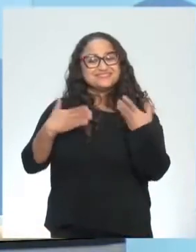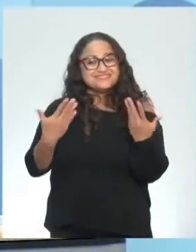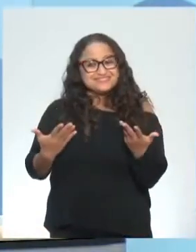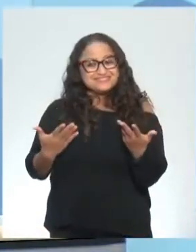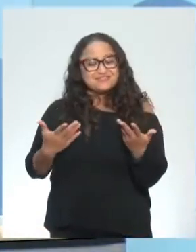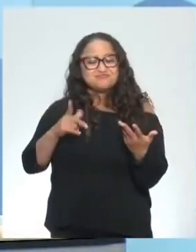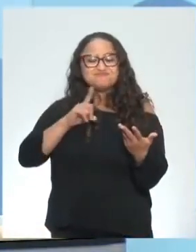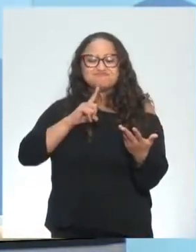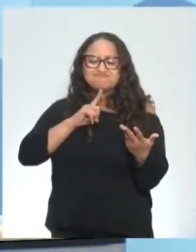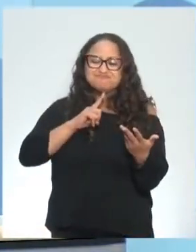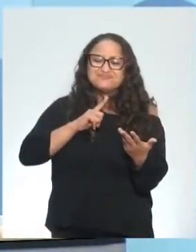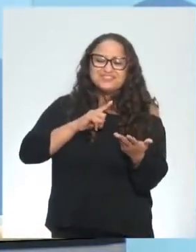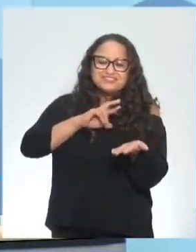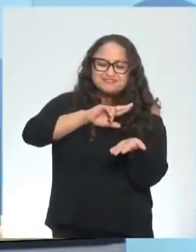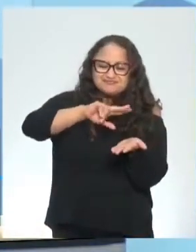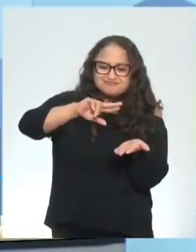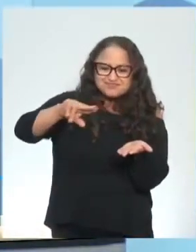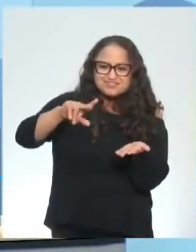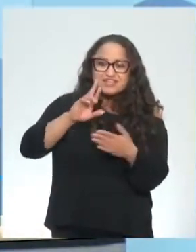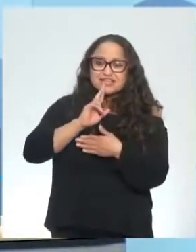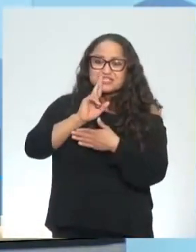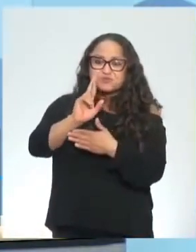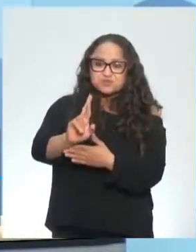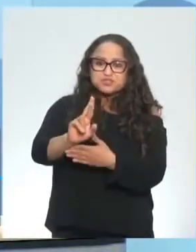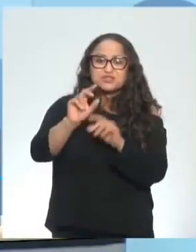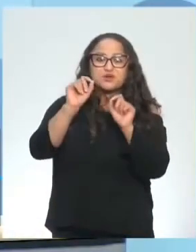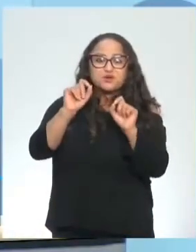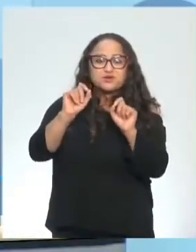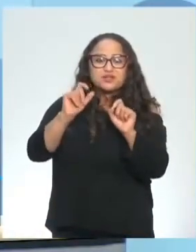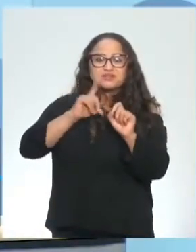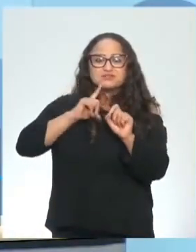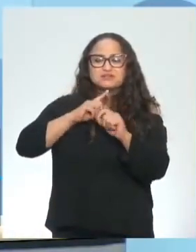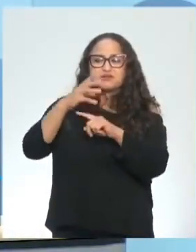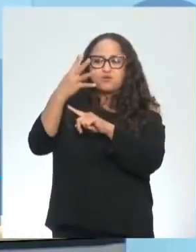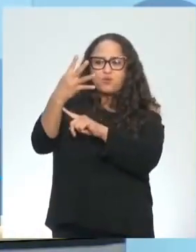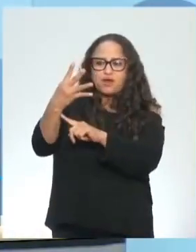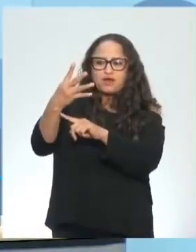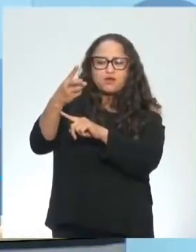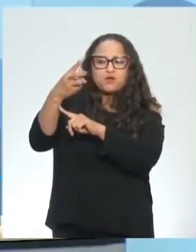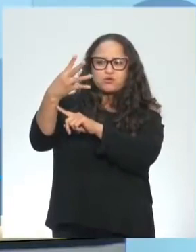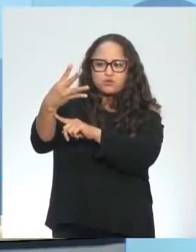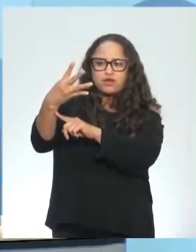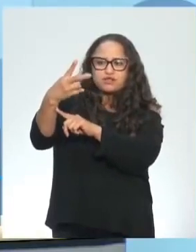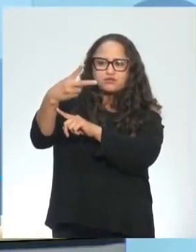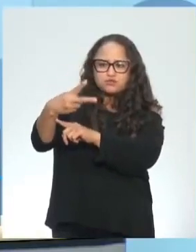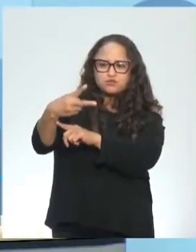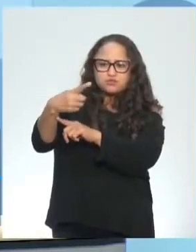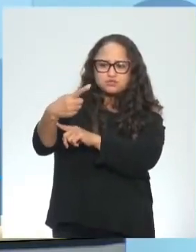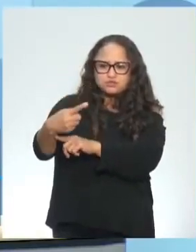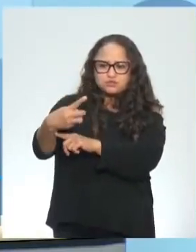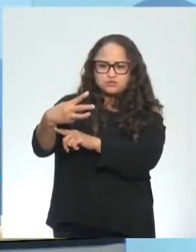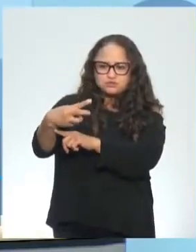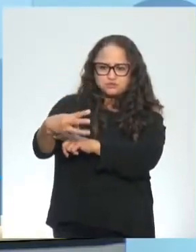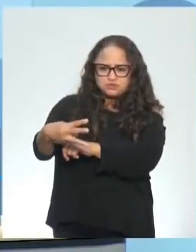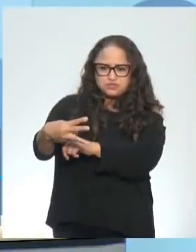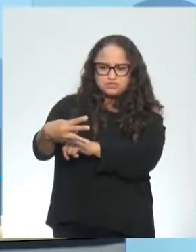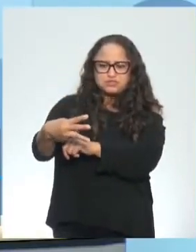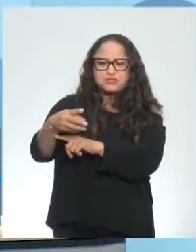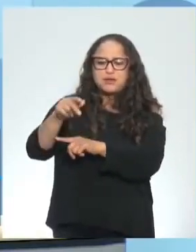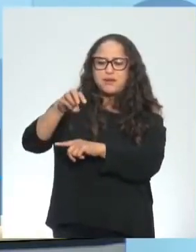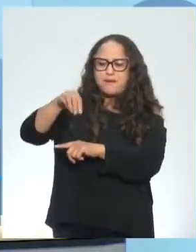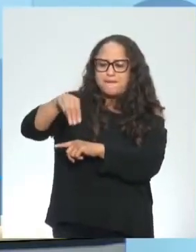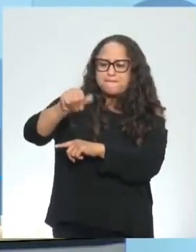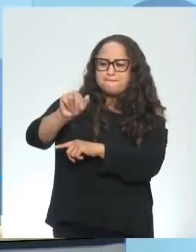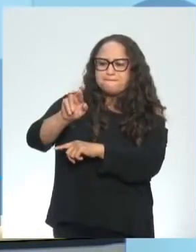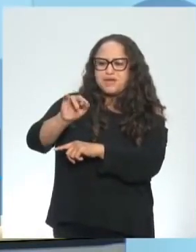que horas vão várias pessoas aqui respondendo que a sequência seria 4213 a Maria